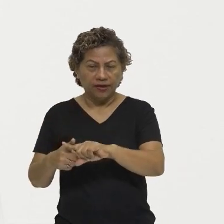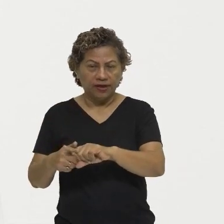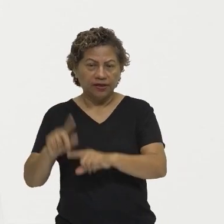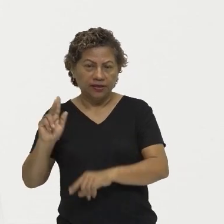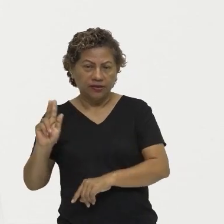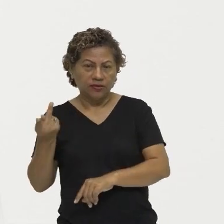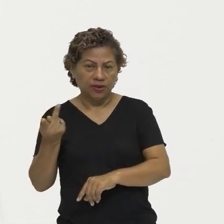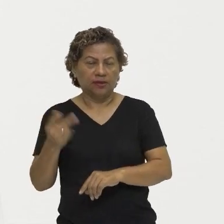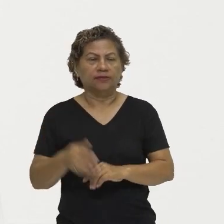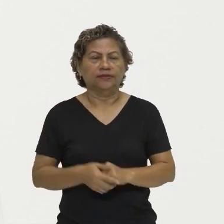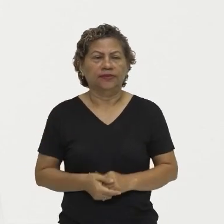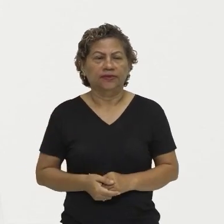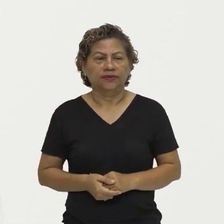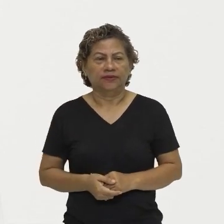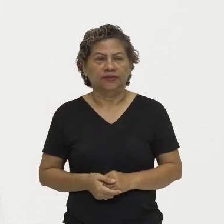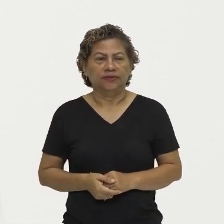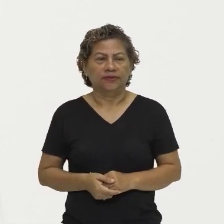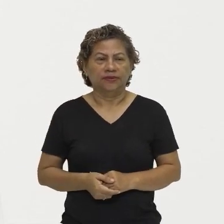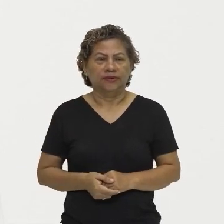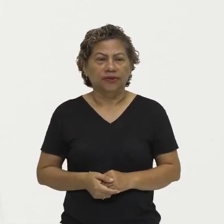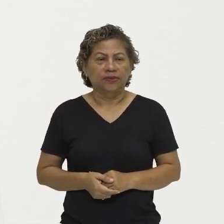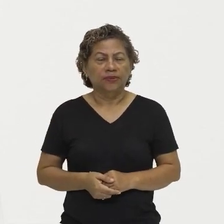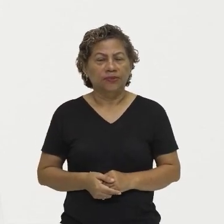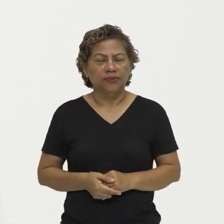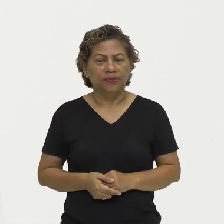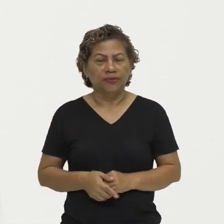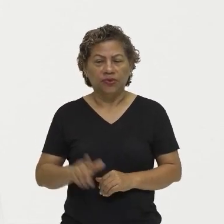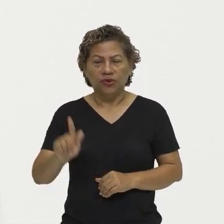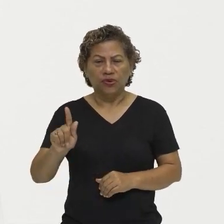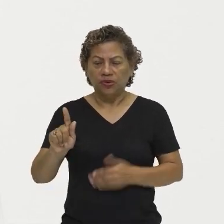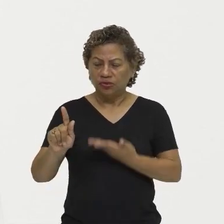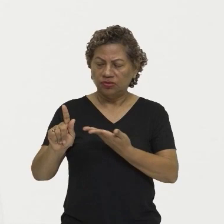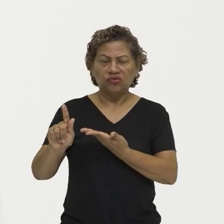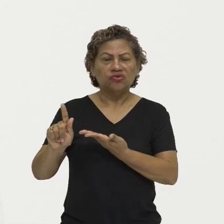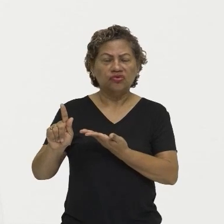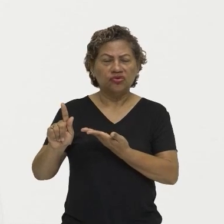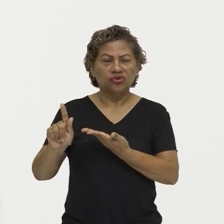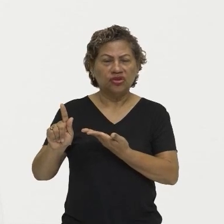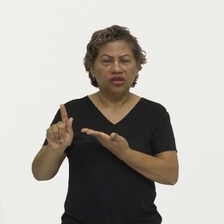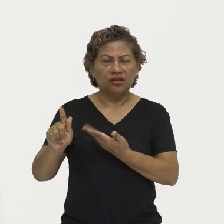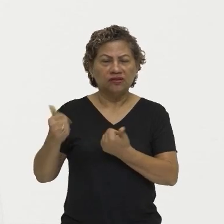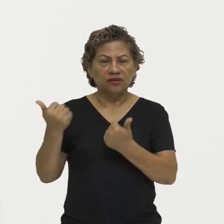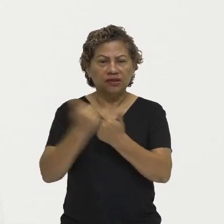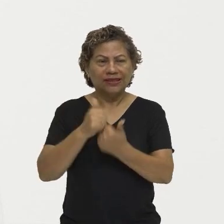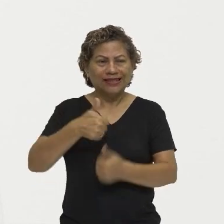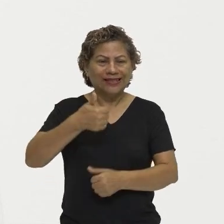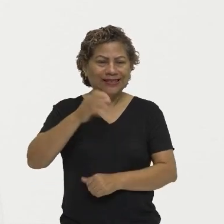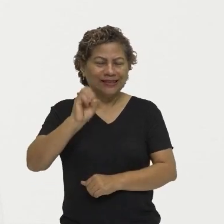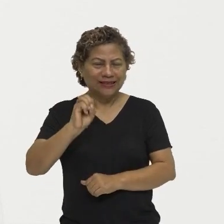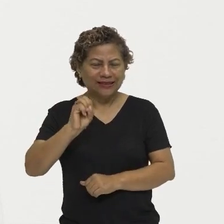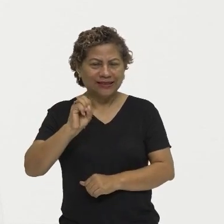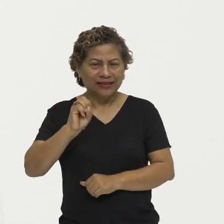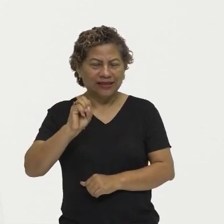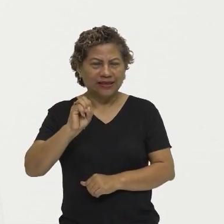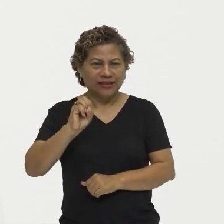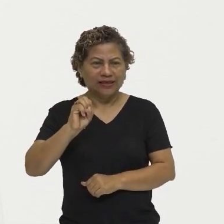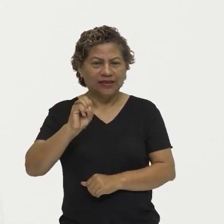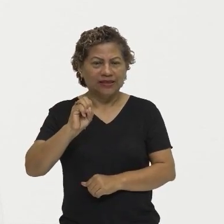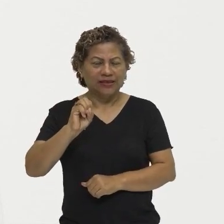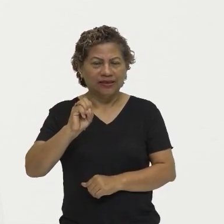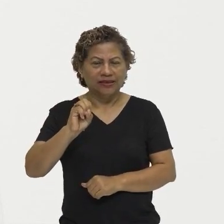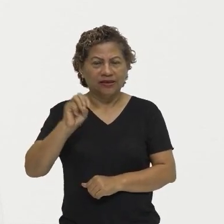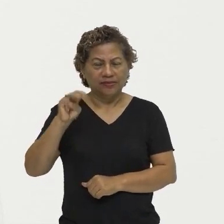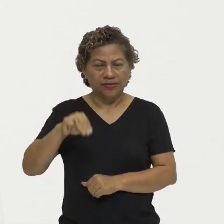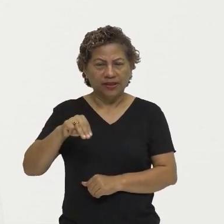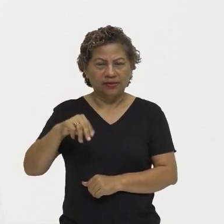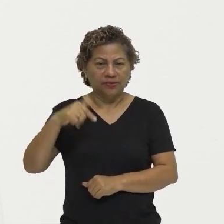H. O G a gente vai considerar como sendo 10 metros por segundo ao quadrado, tá, pessoal?